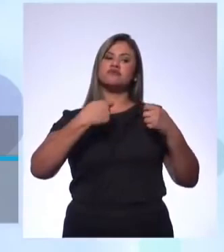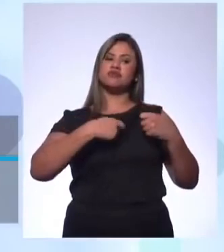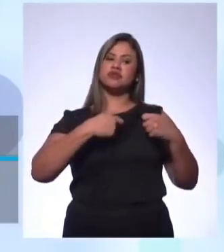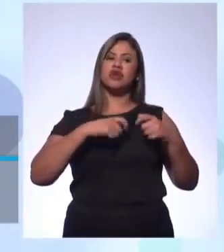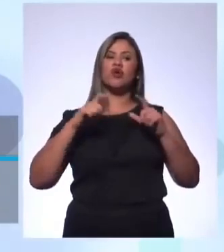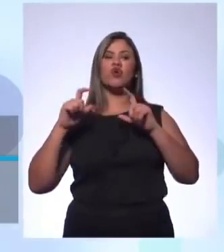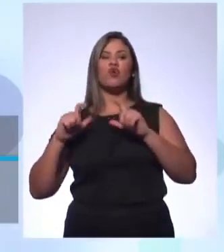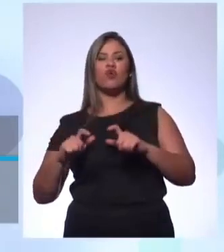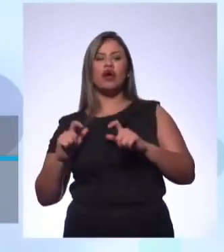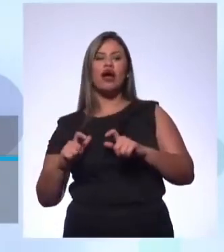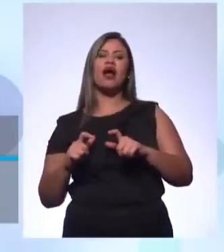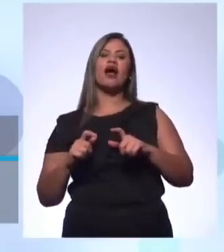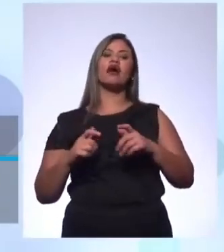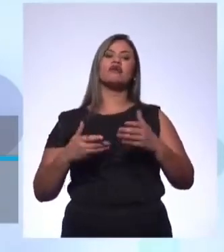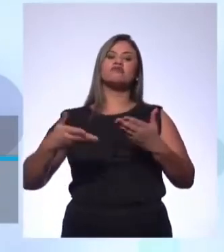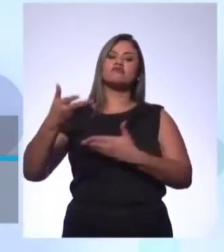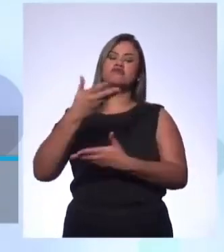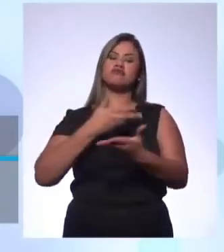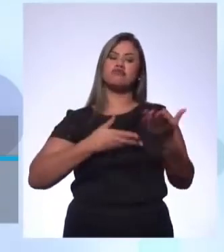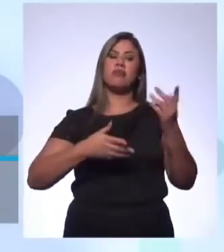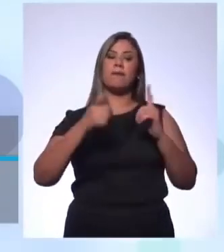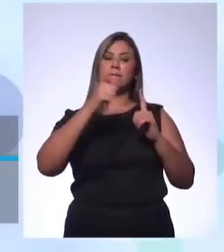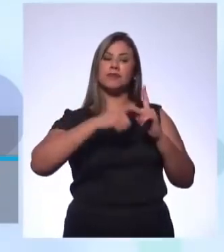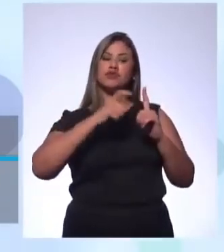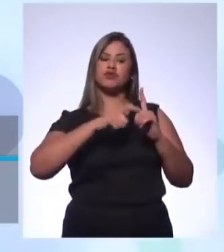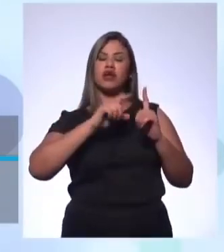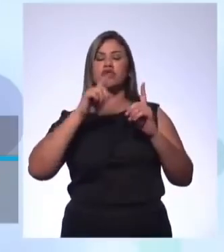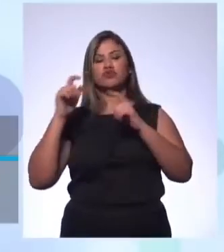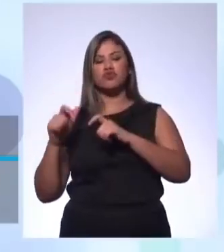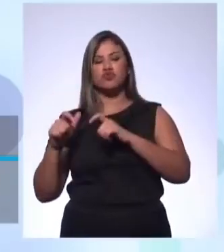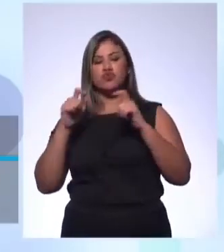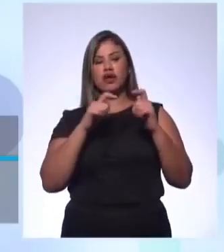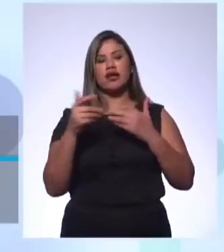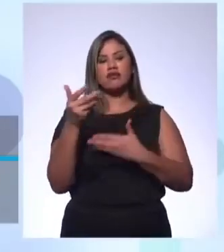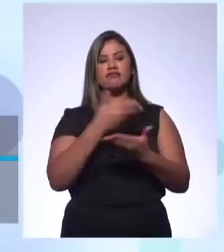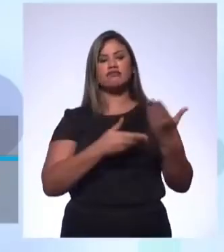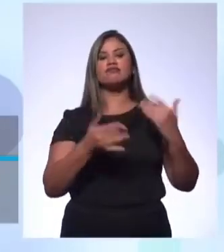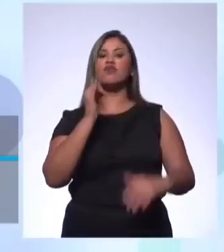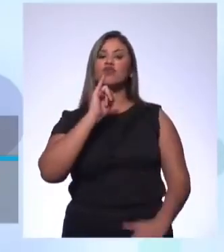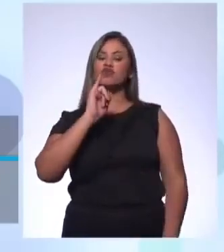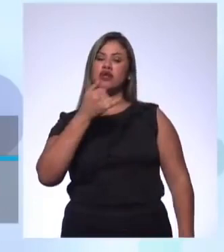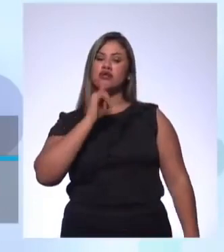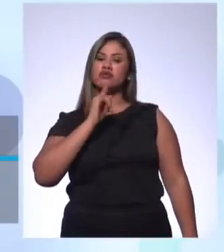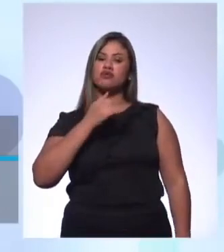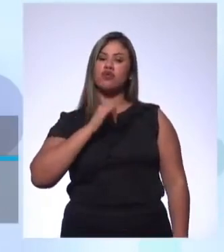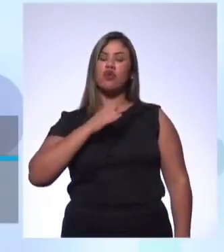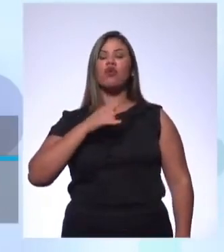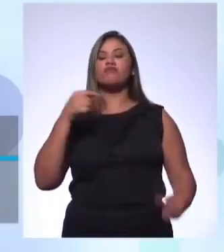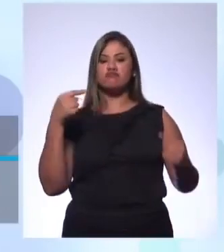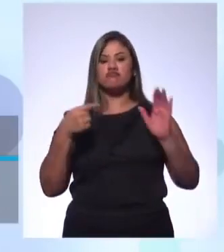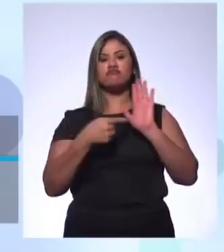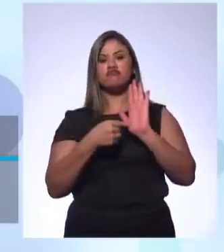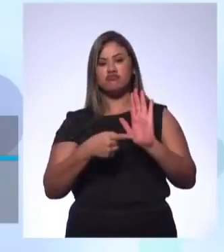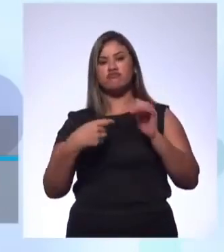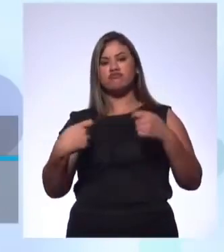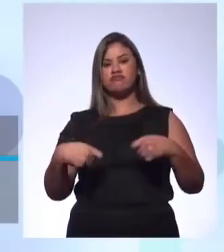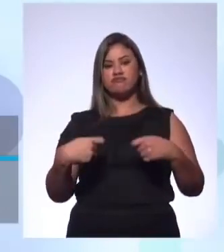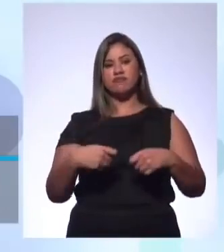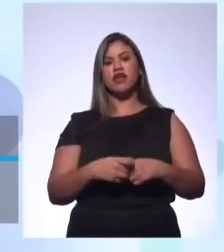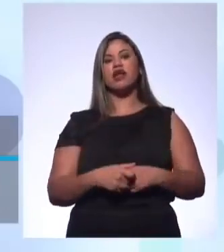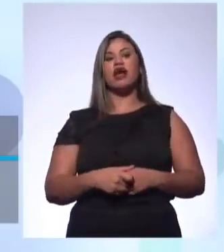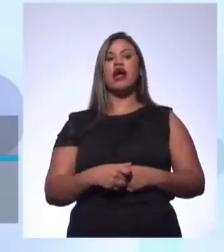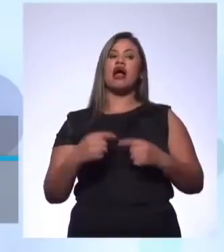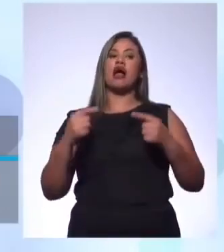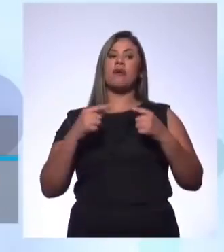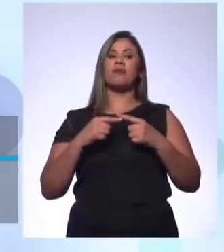o espaço, tem que ter uma relação entre o personagem e o local onde ele está, o narrador tem que se apresentar de alguma forma, então o narrador pode ser a